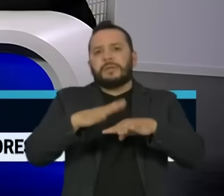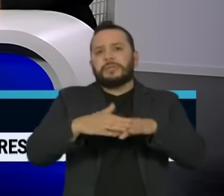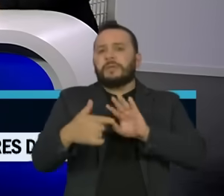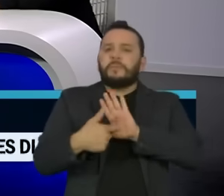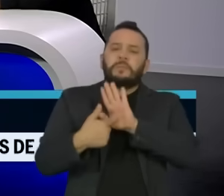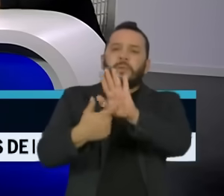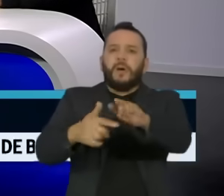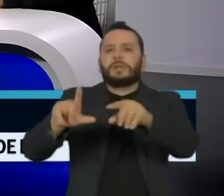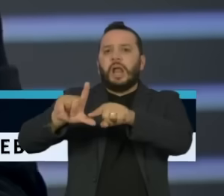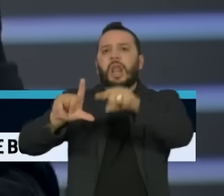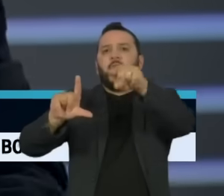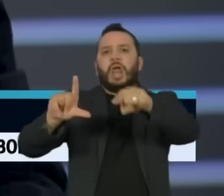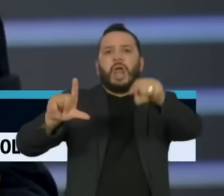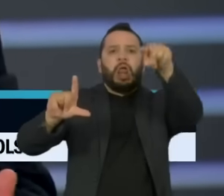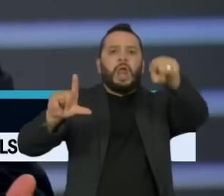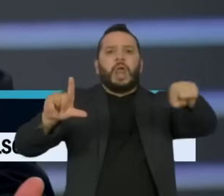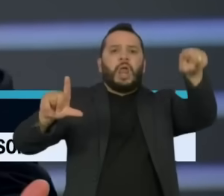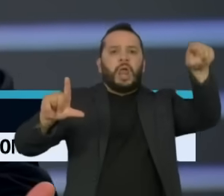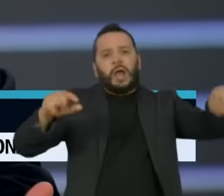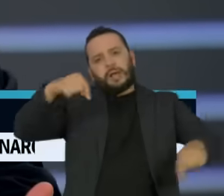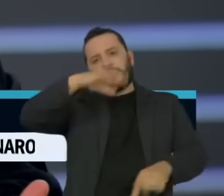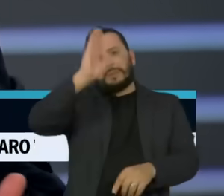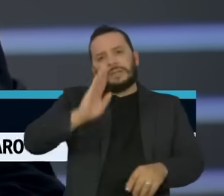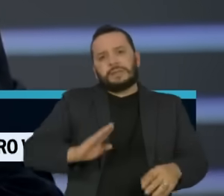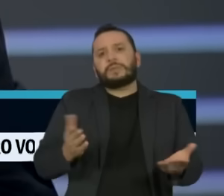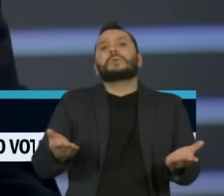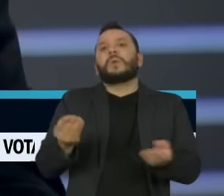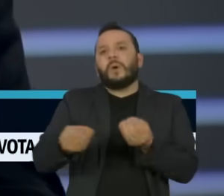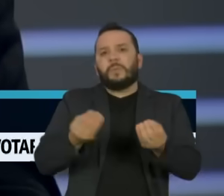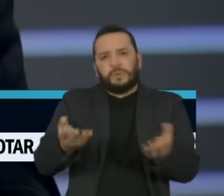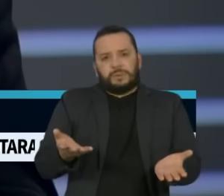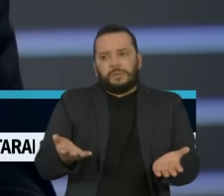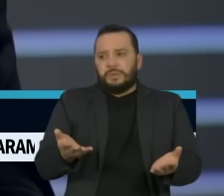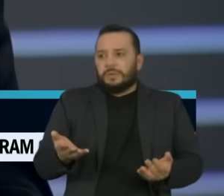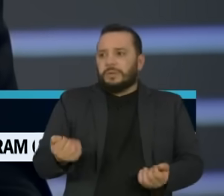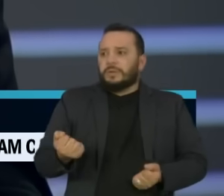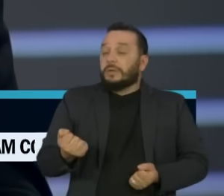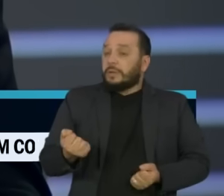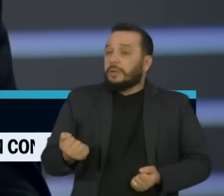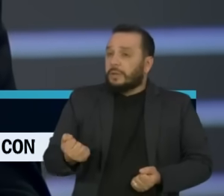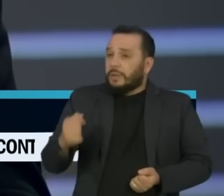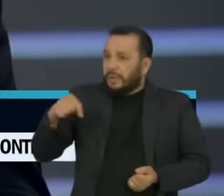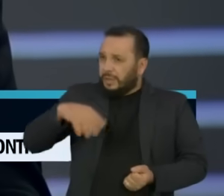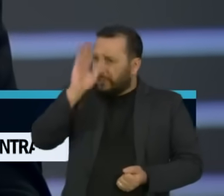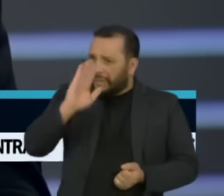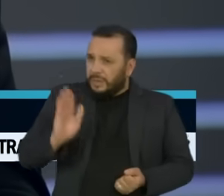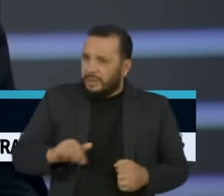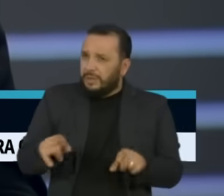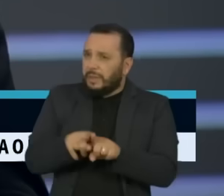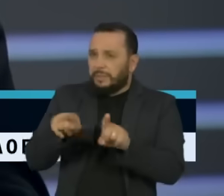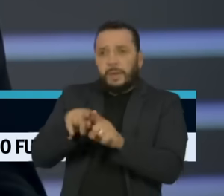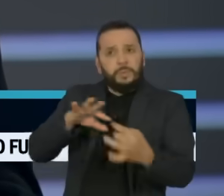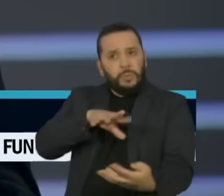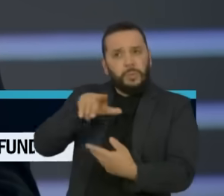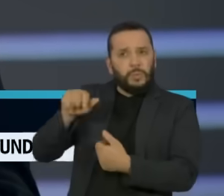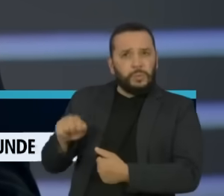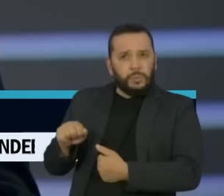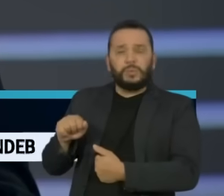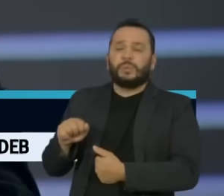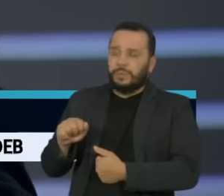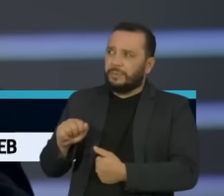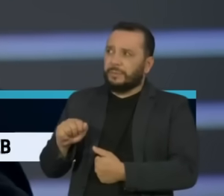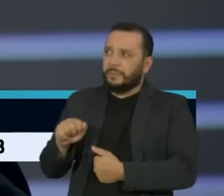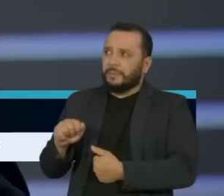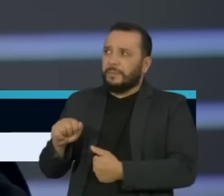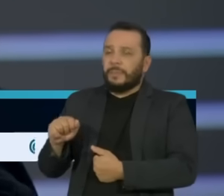pela Covid-19? Olha, eu acho que não só no país, eu acho que no mundo inteiro esses profissionais deviam talvez fazer um